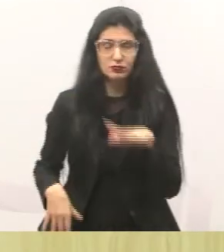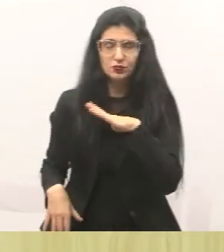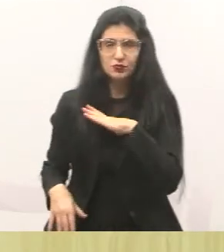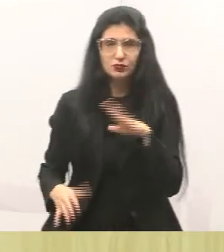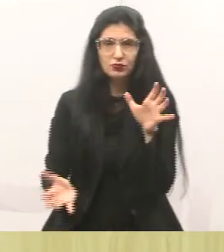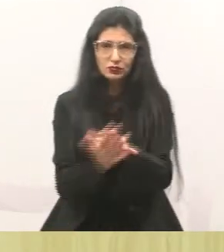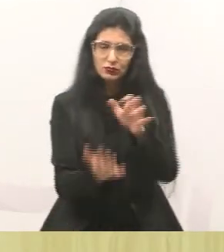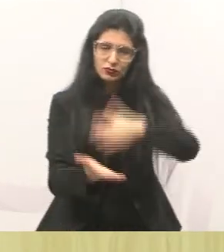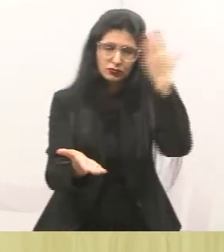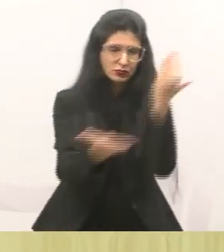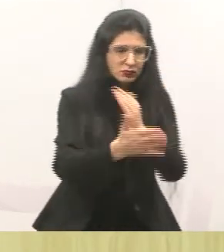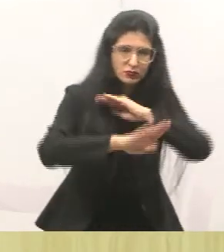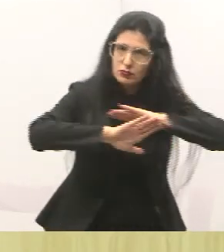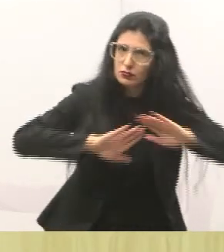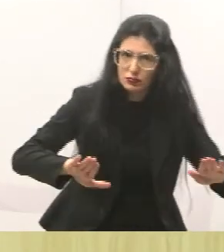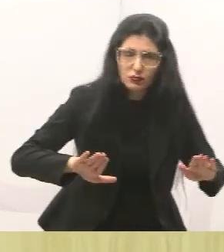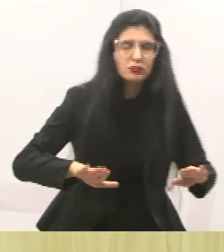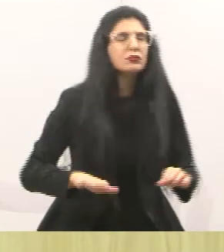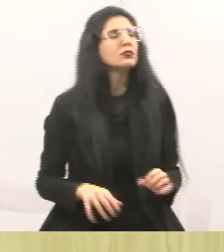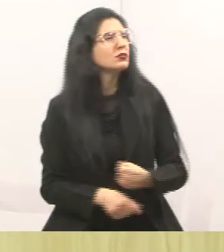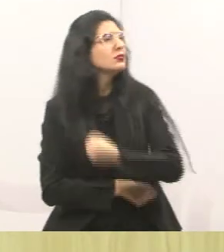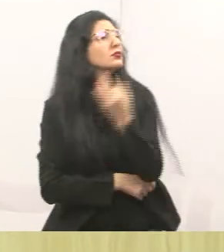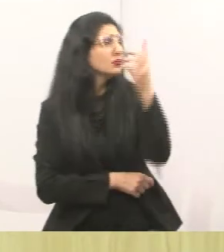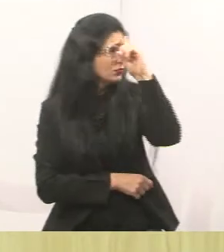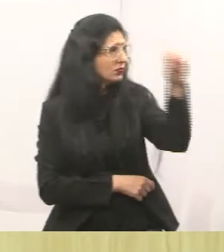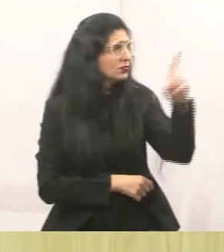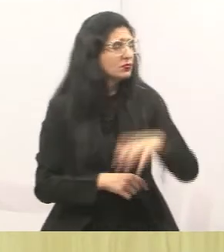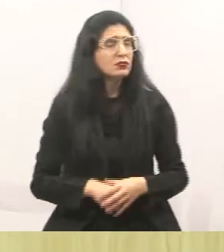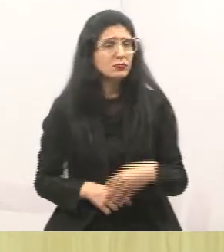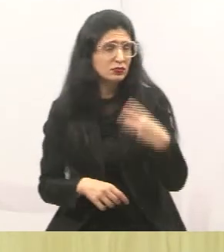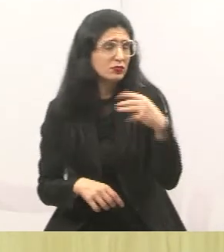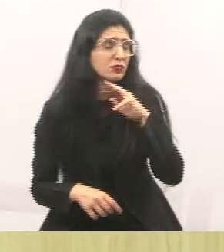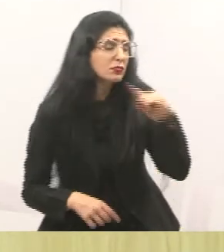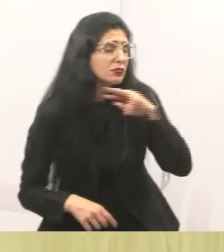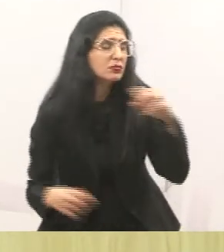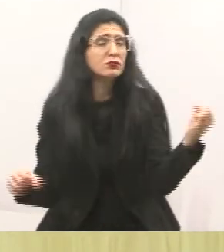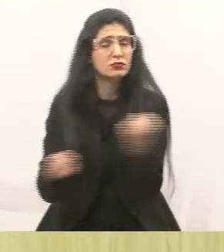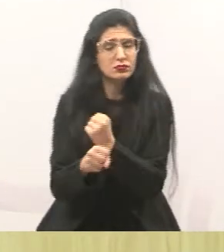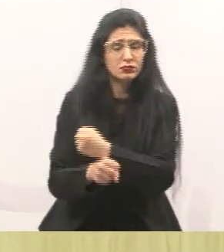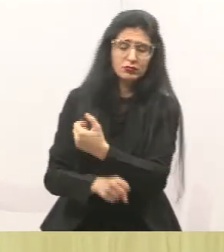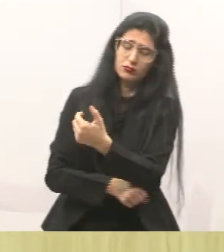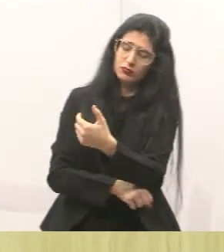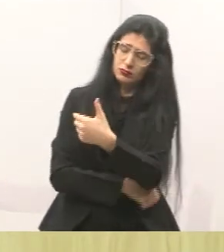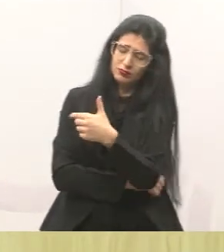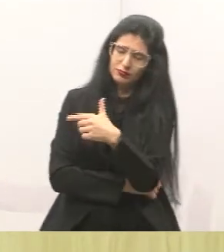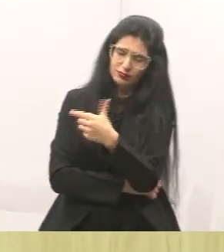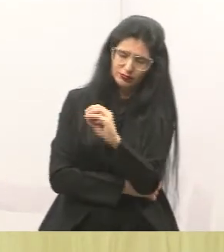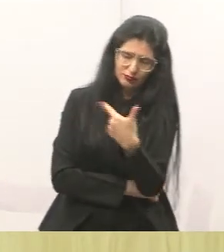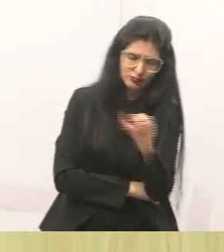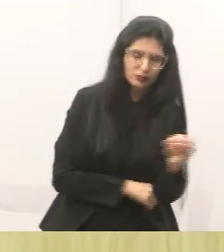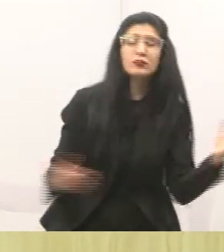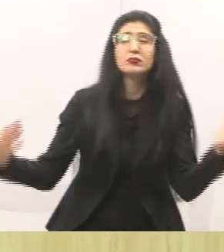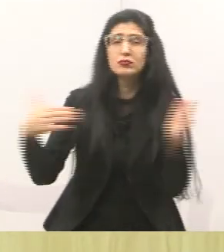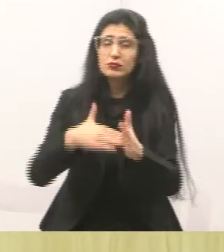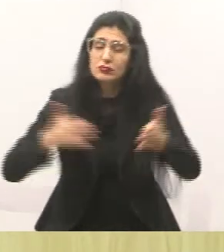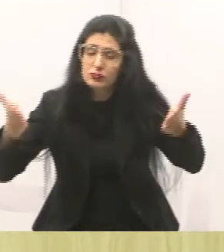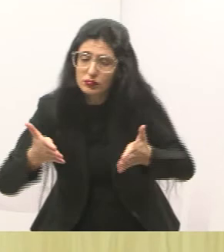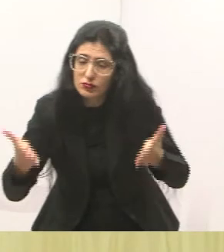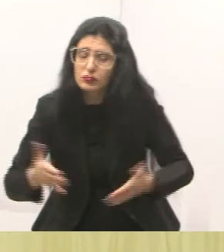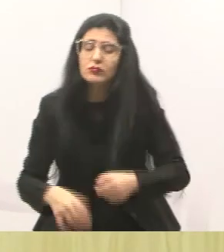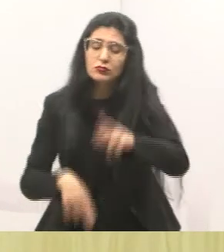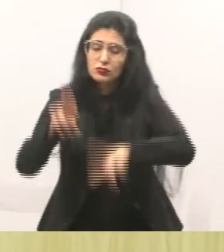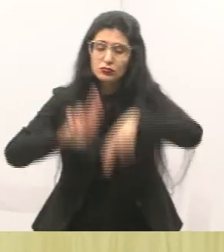municipalidade foram encerrados, suspensos ou reduzidos no período de março de 2020 até o presente momento? Discriminar